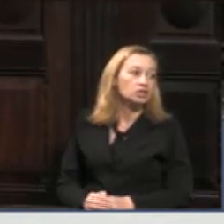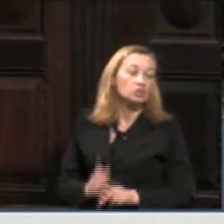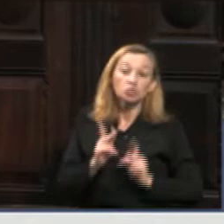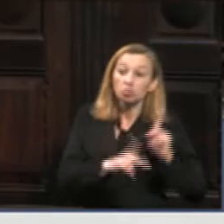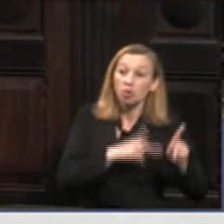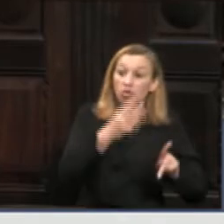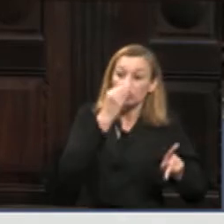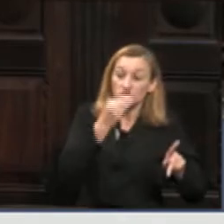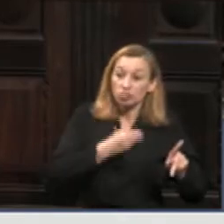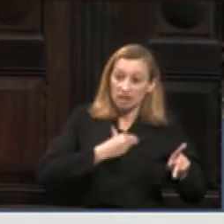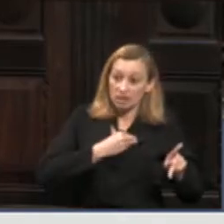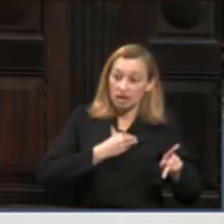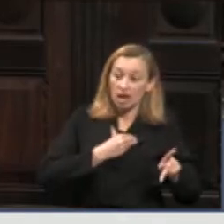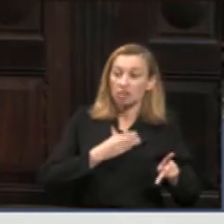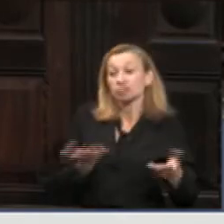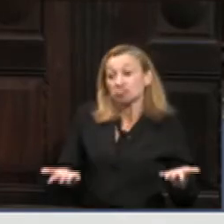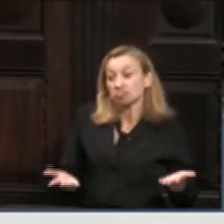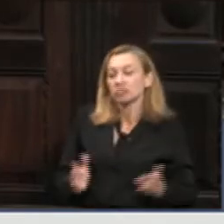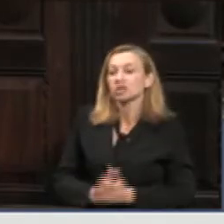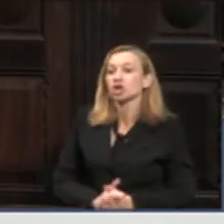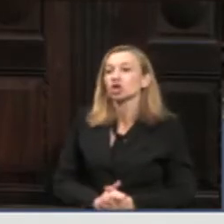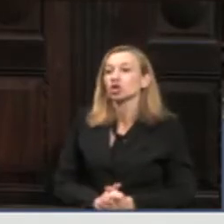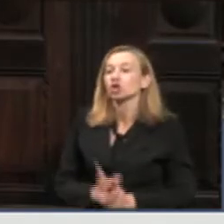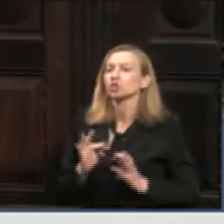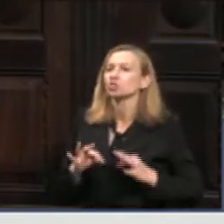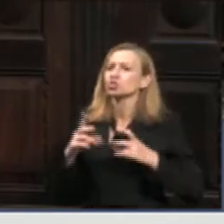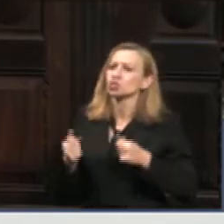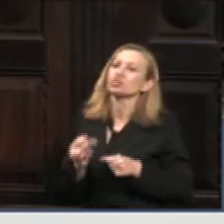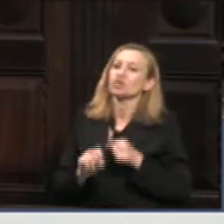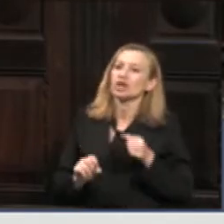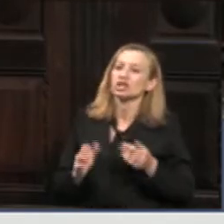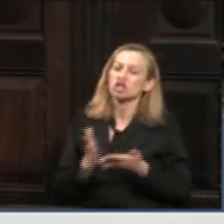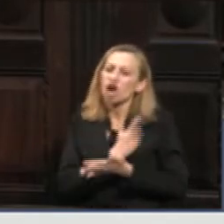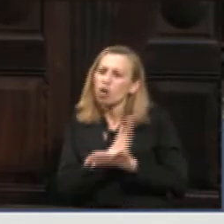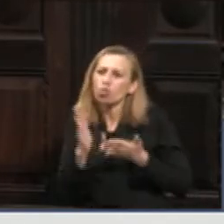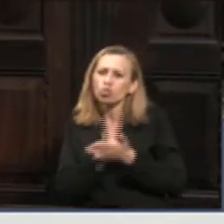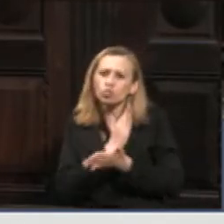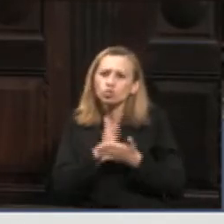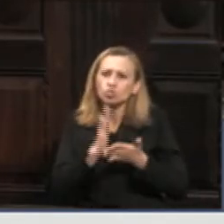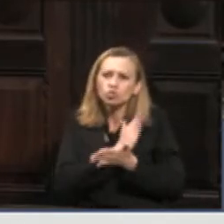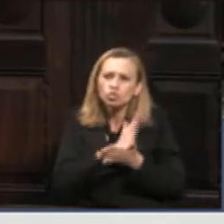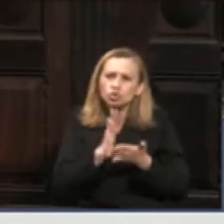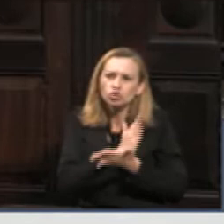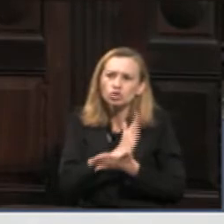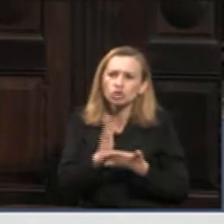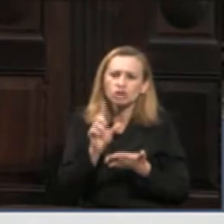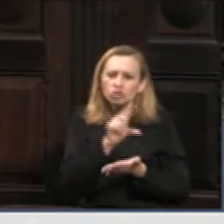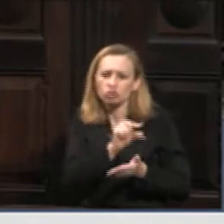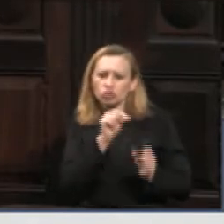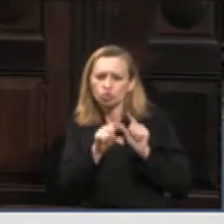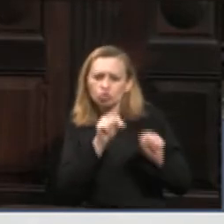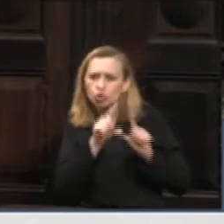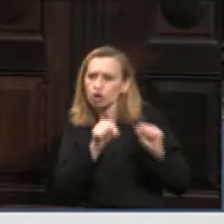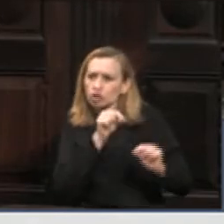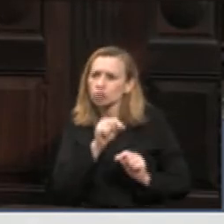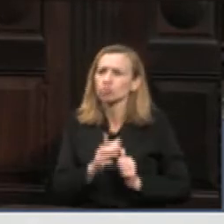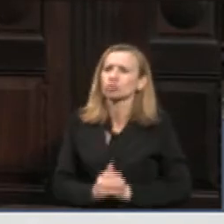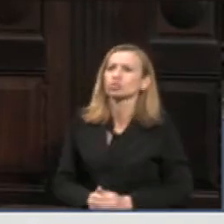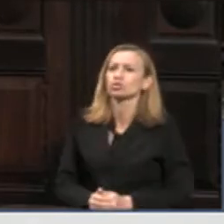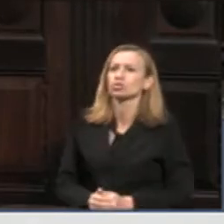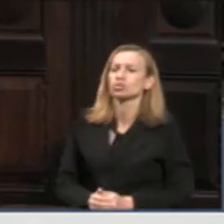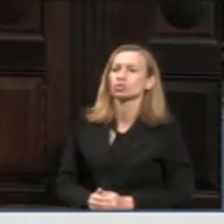tudo faz com que alguns sejam seletivos